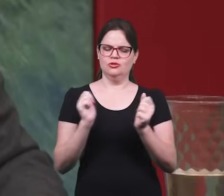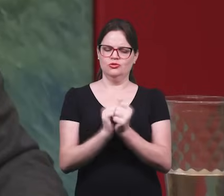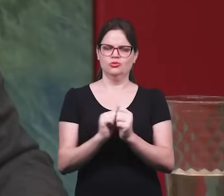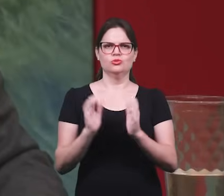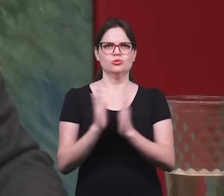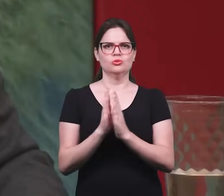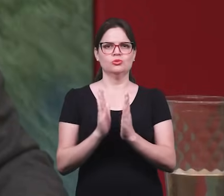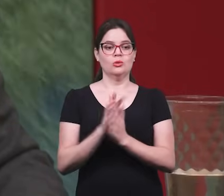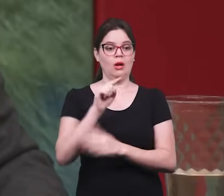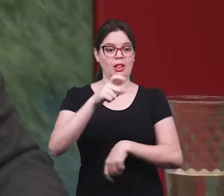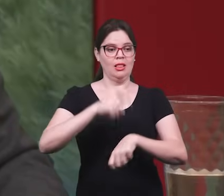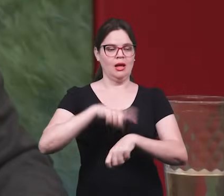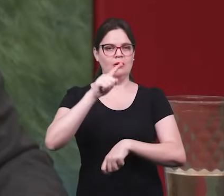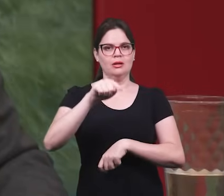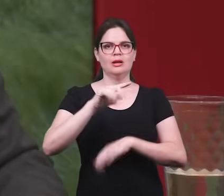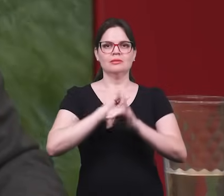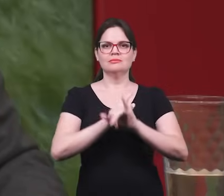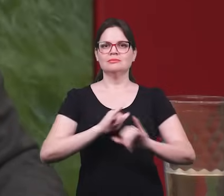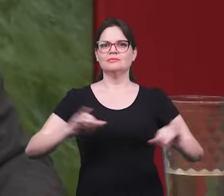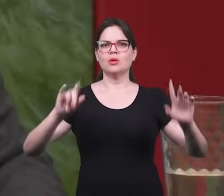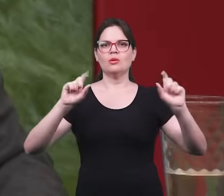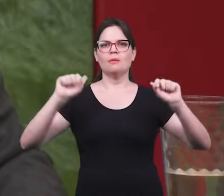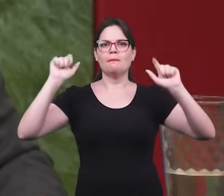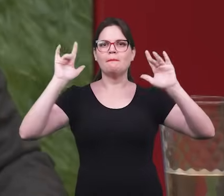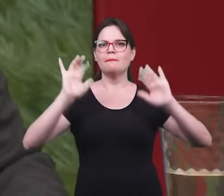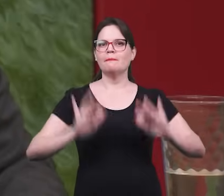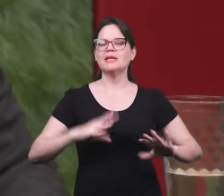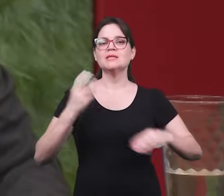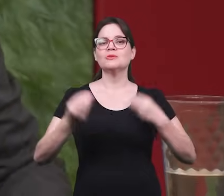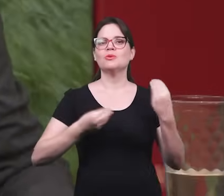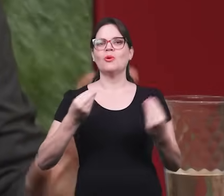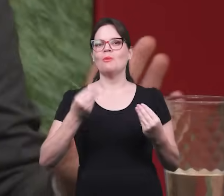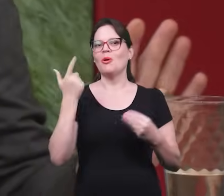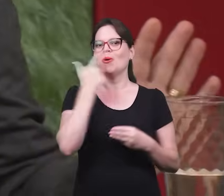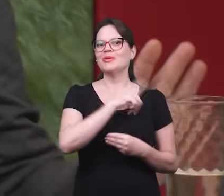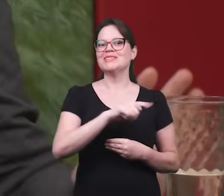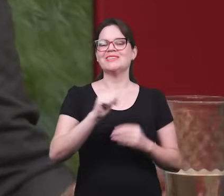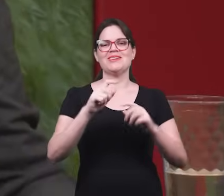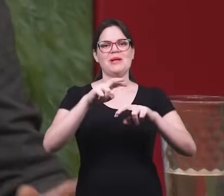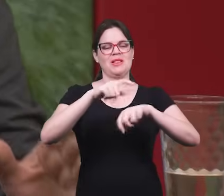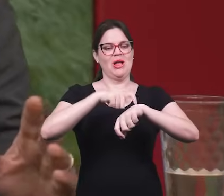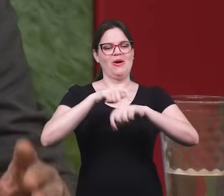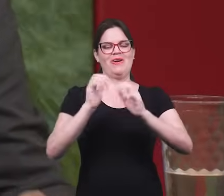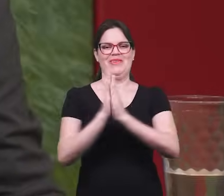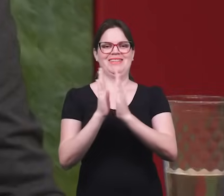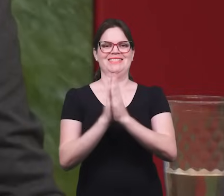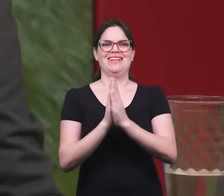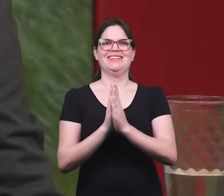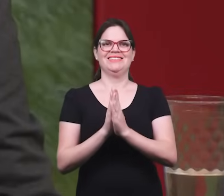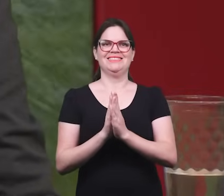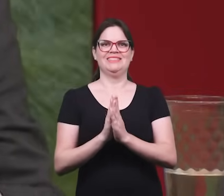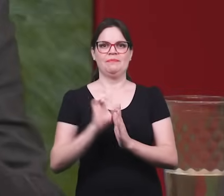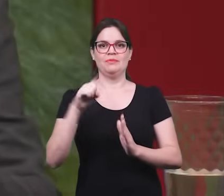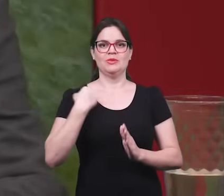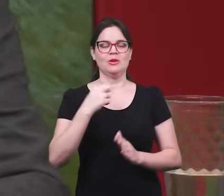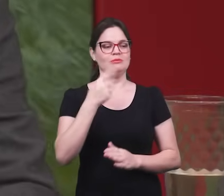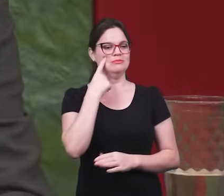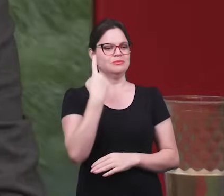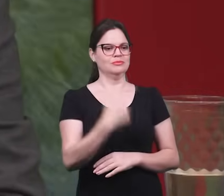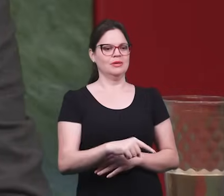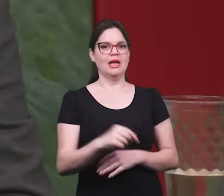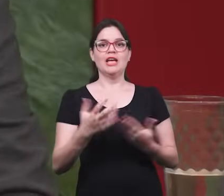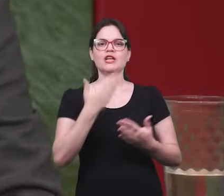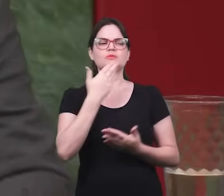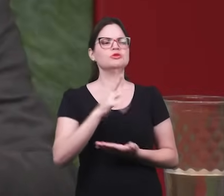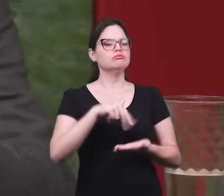e naquele dia ela ela deu a notícia da da Bênção dela orando na igreja ninguém sabia o resultado da Bênção mas nós ficamos sabendo ó uma palavra de